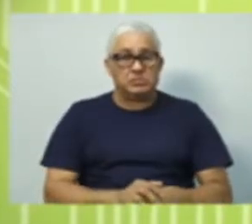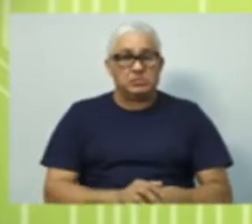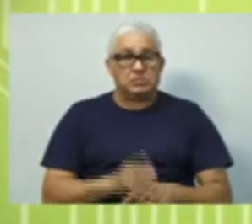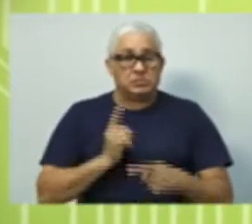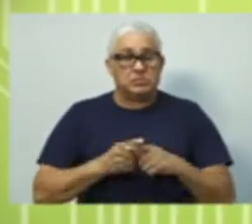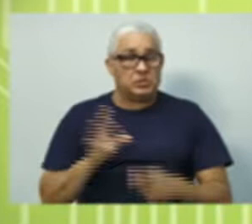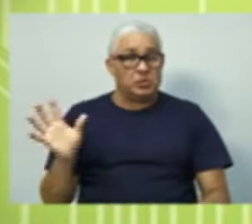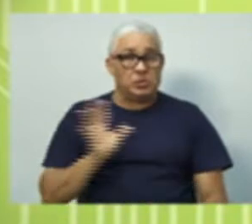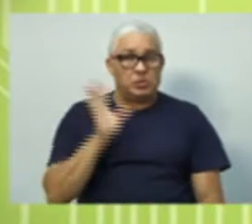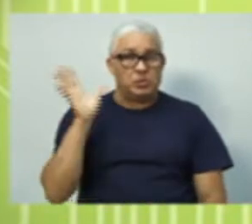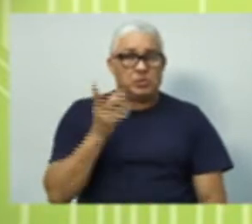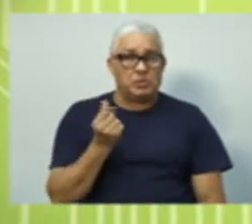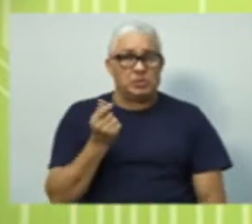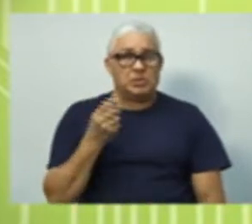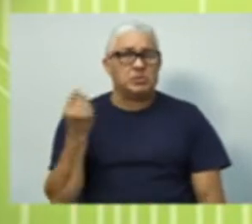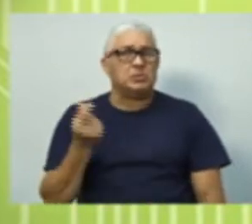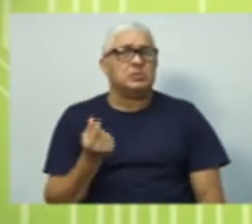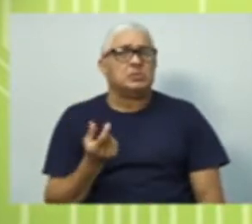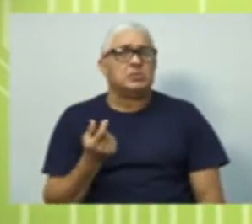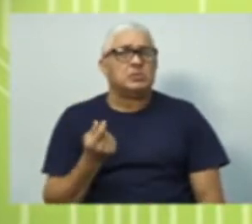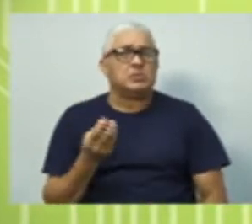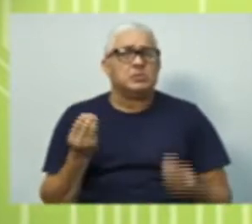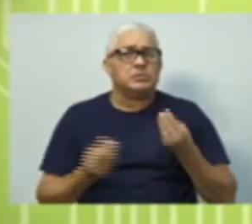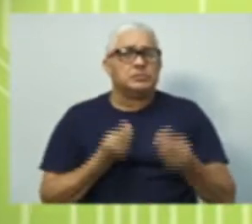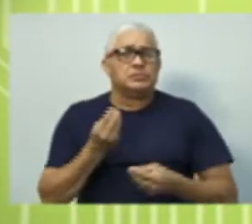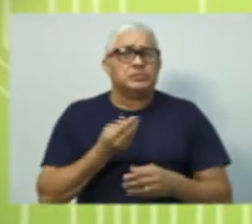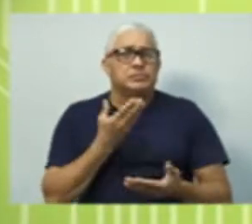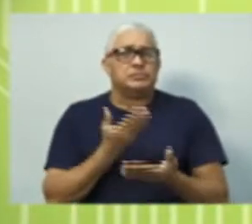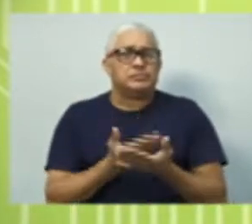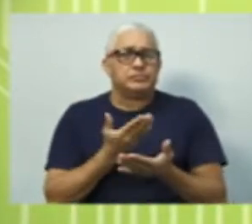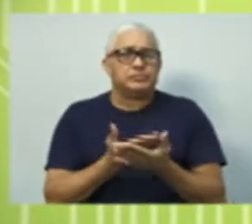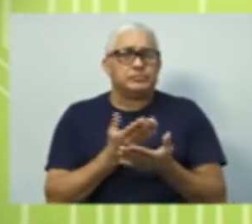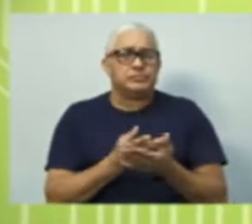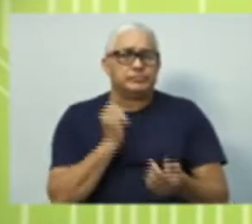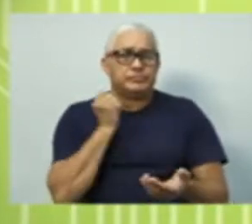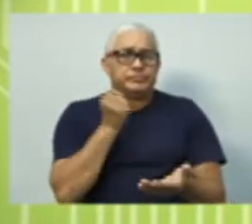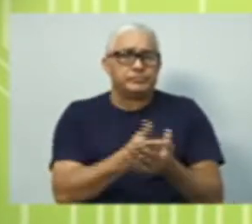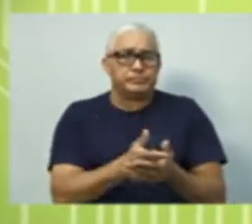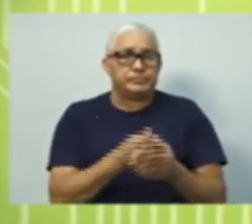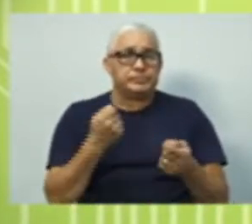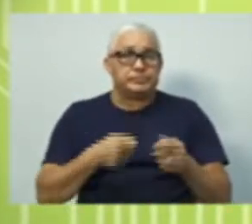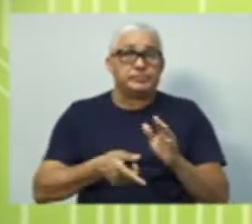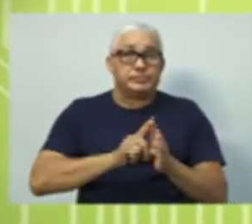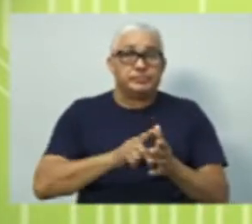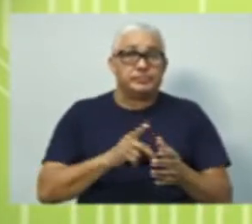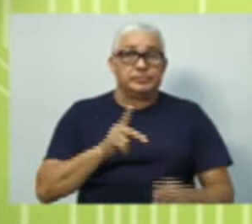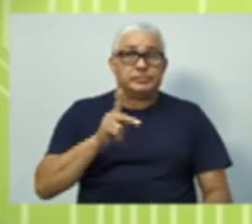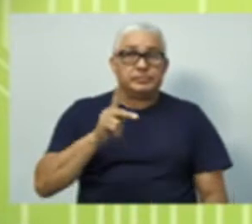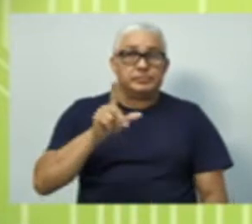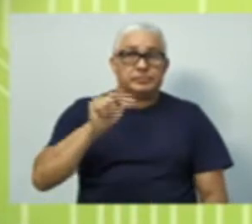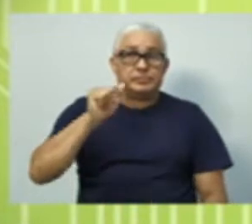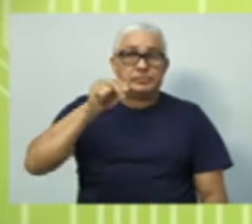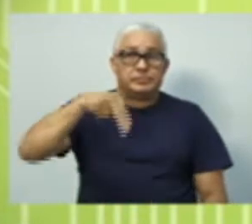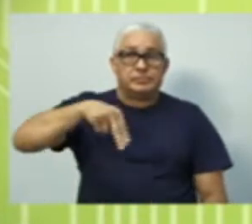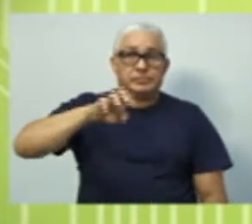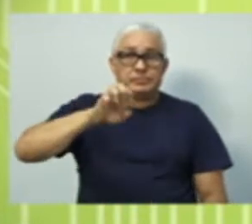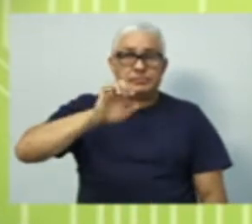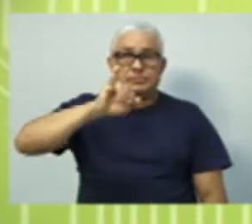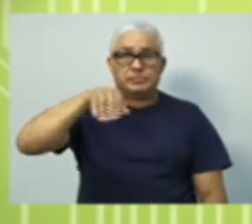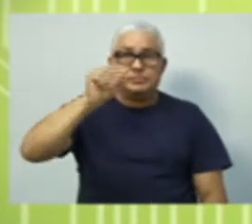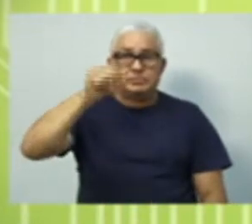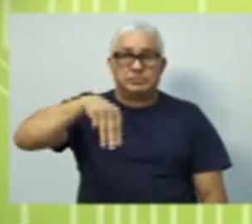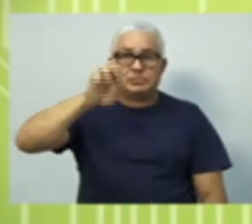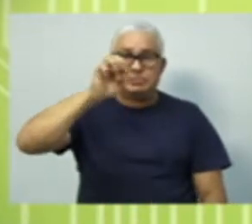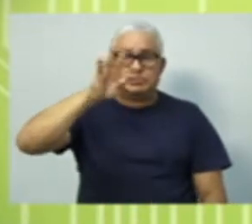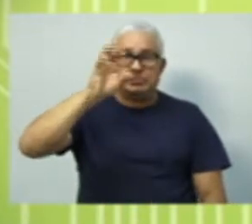alto. Como eu vou bancar esse estudo? Então ele tem que fazer um planejamento orçamentário. De onde vai sair esse recurso? Ah, vou partir para um